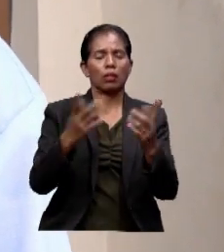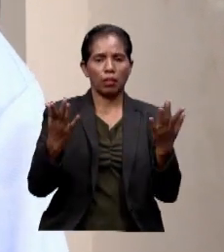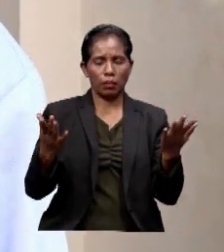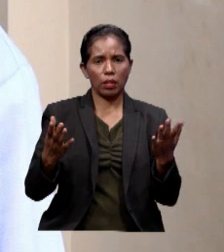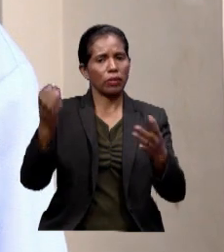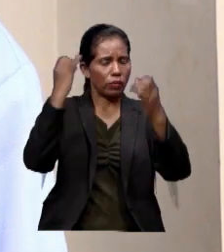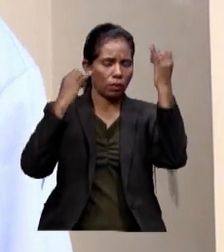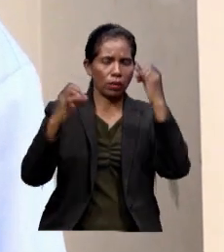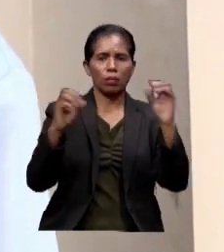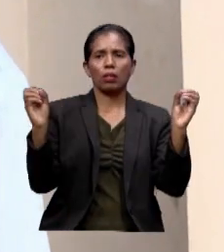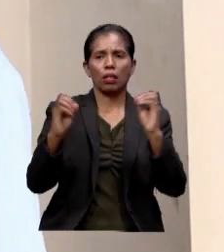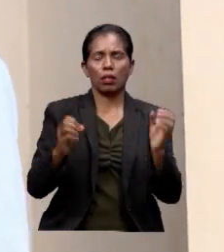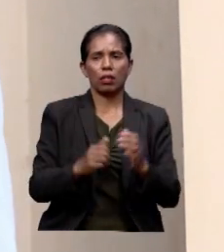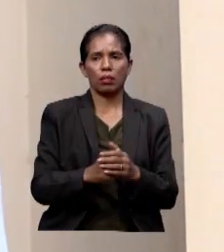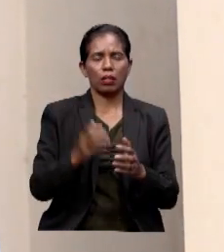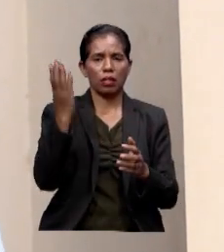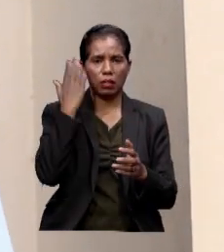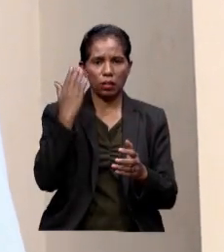ia,